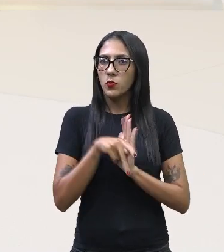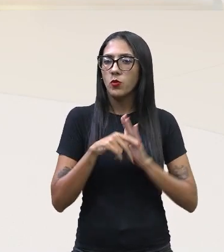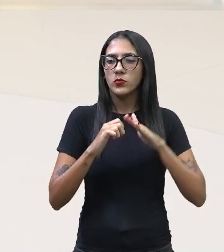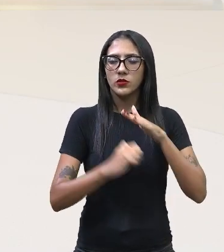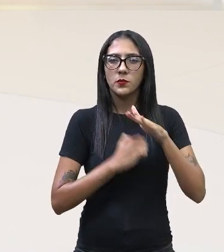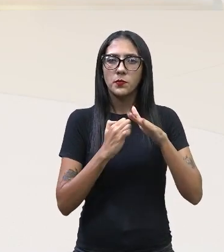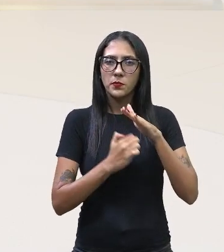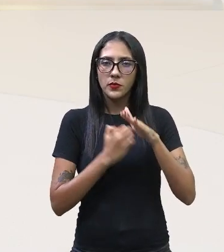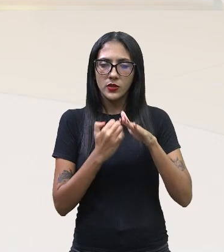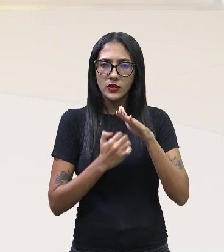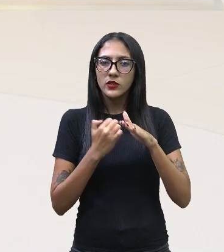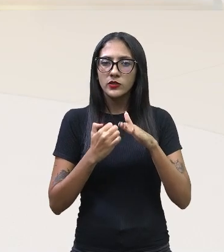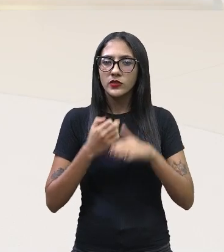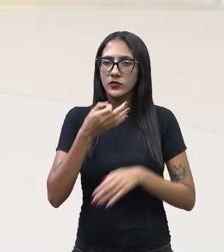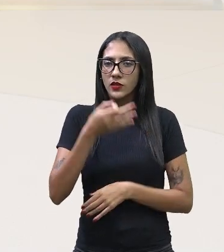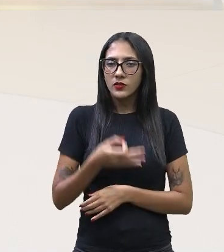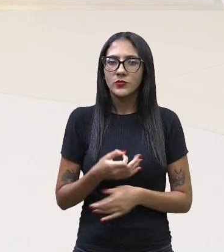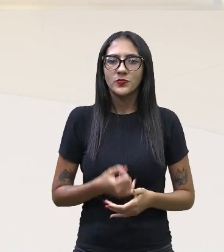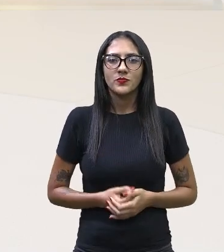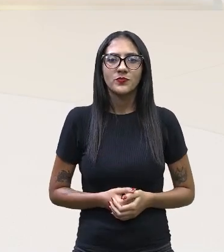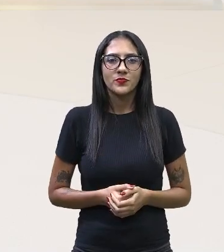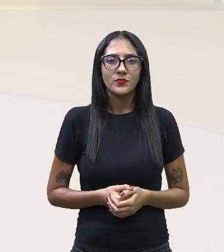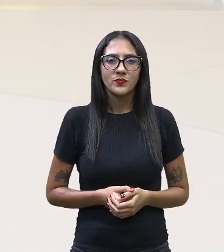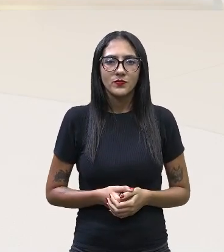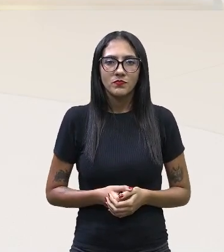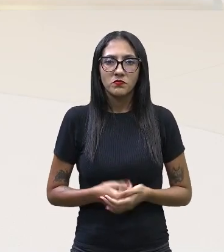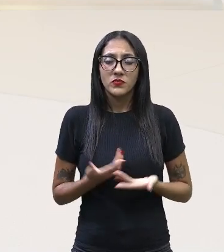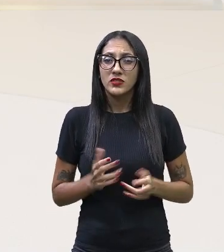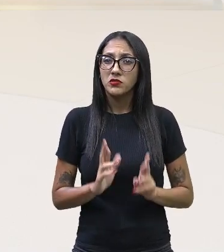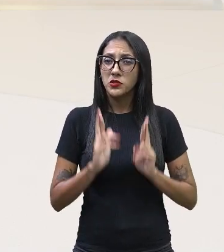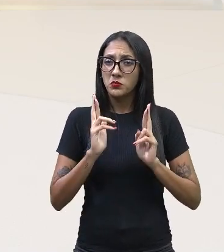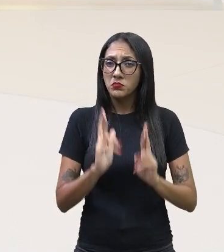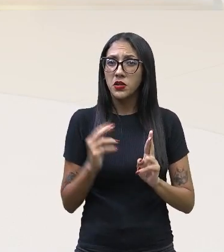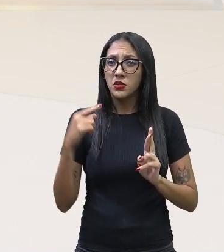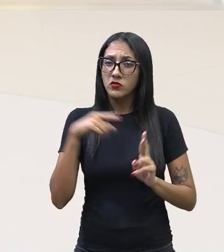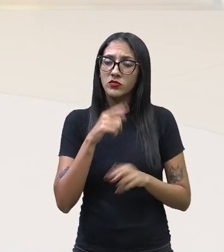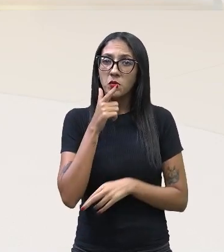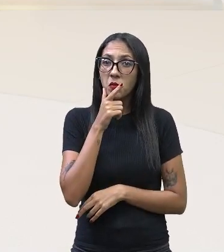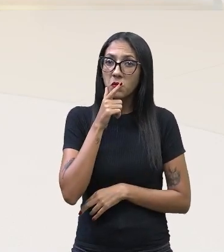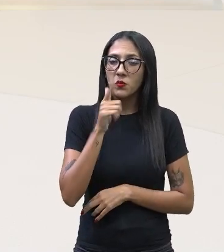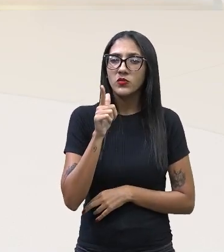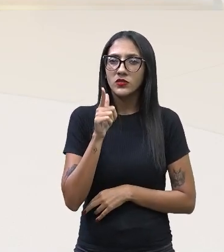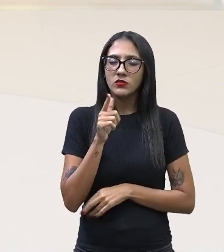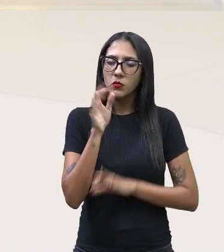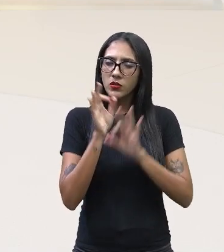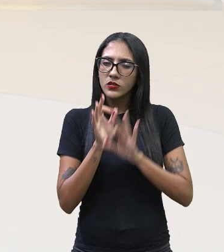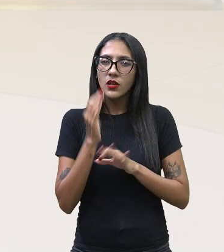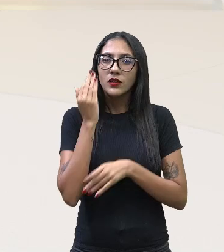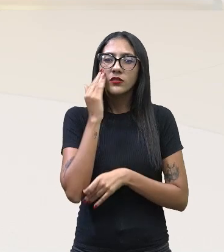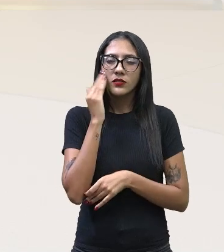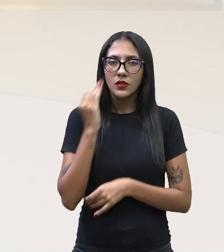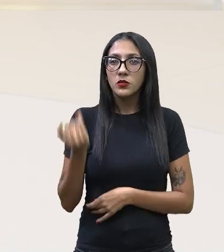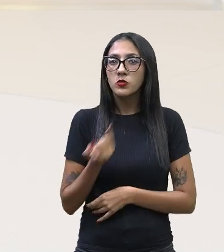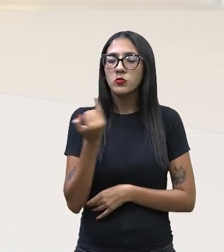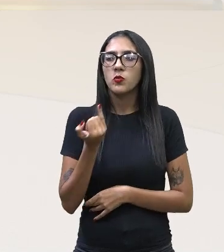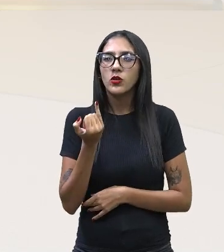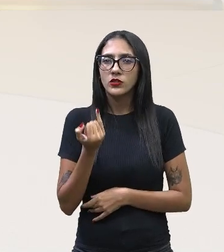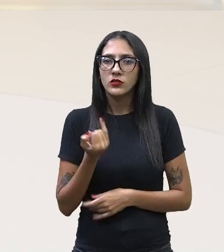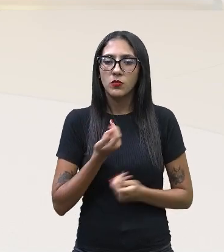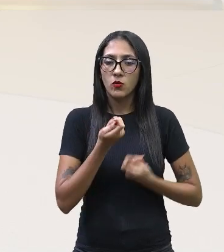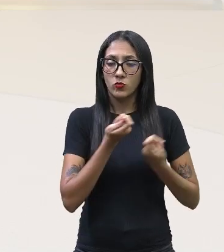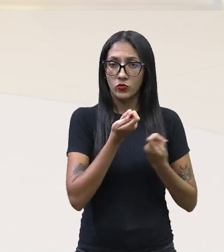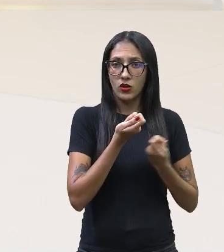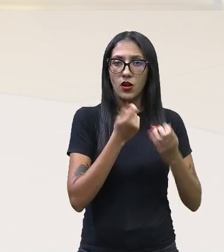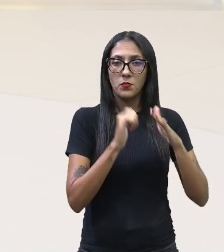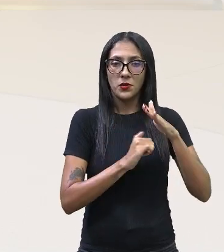em dia. Então, espero que vocês tenham aí conseguido entender, né, a importância não só para gerir o empreendimento,